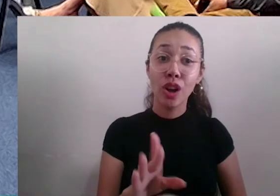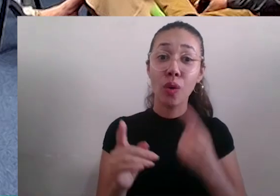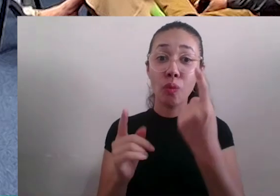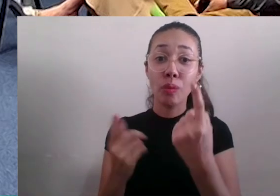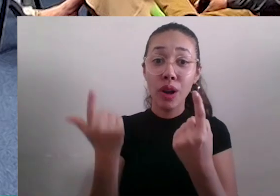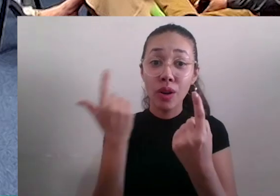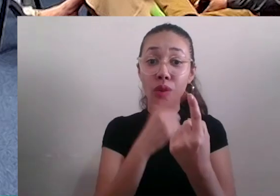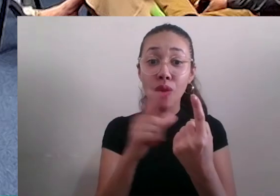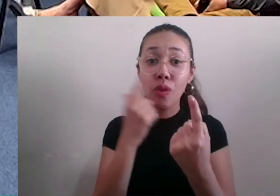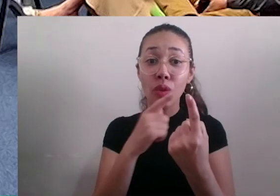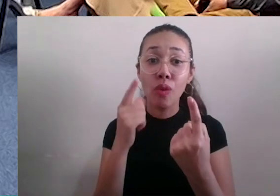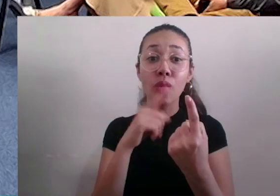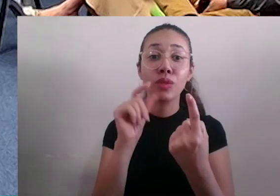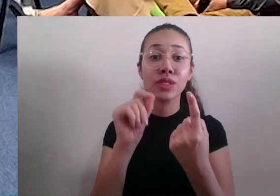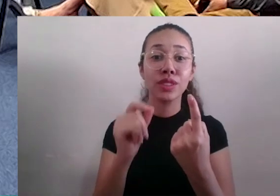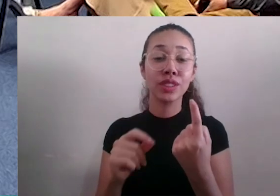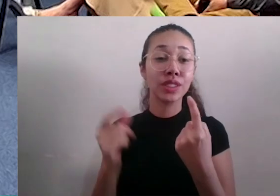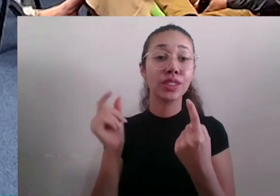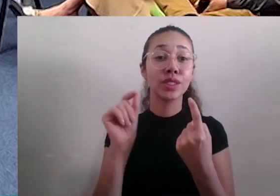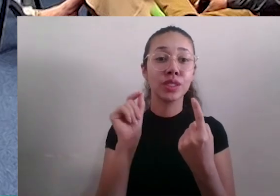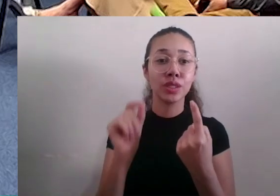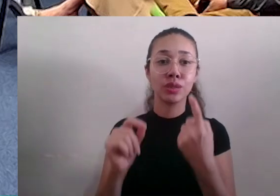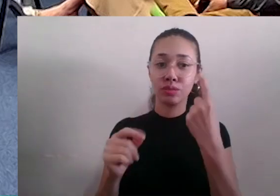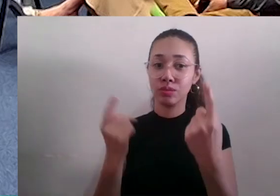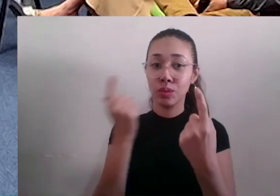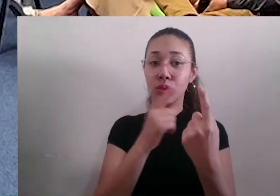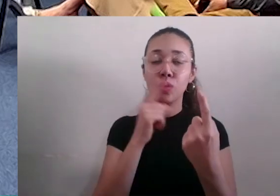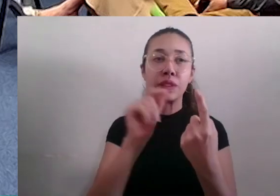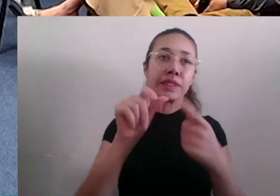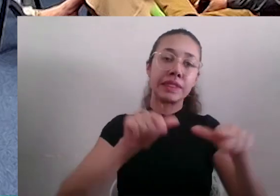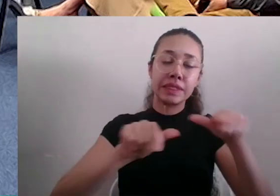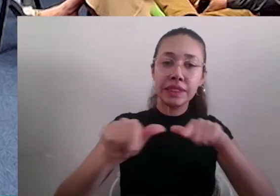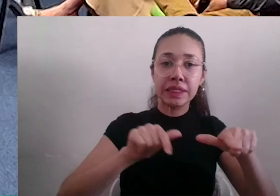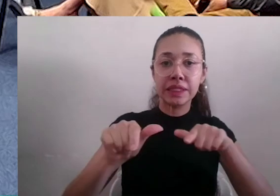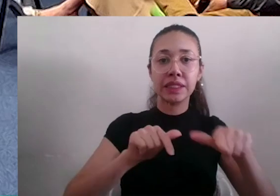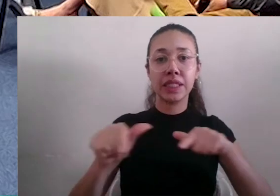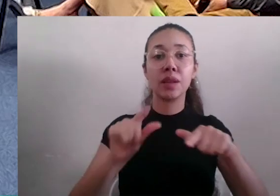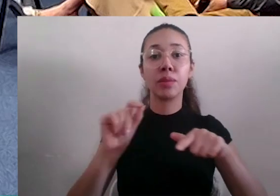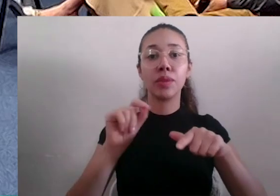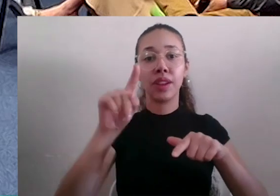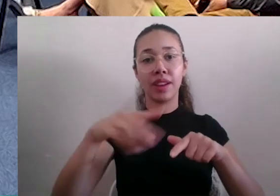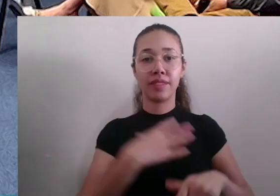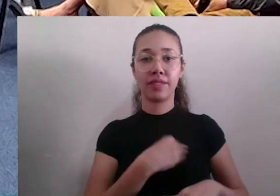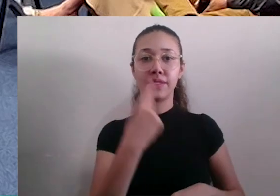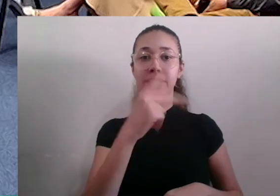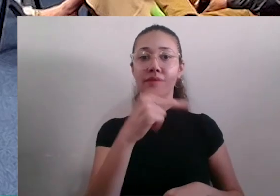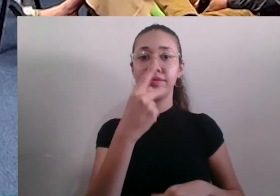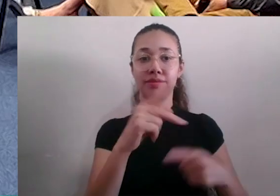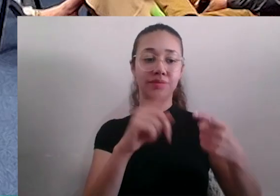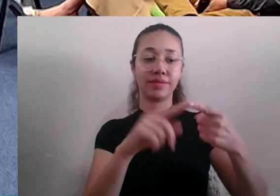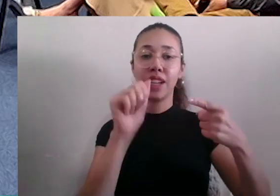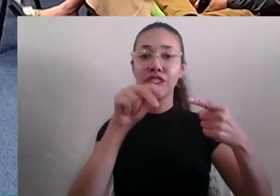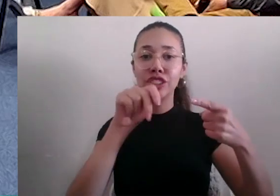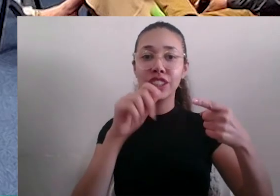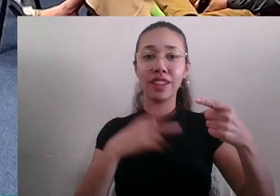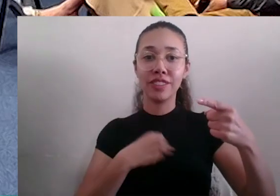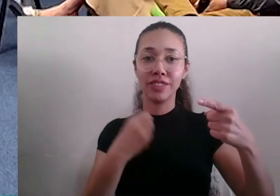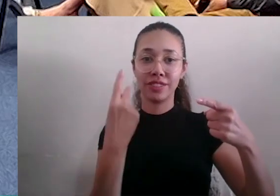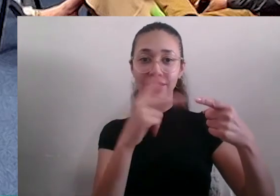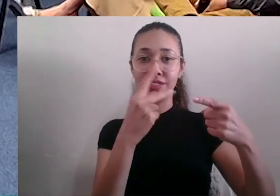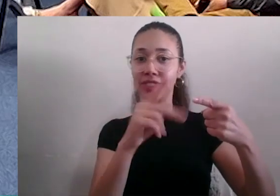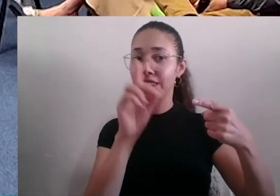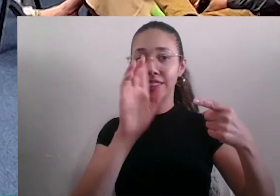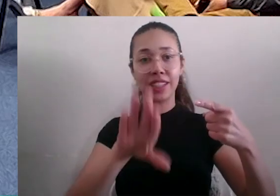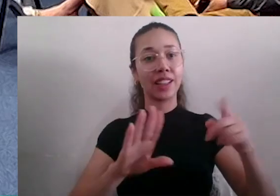ou e ter uma vida e enfim ter uma vida uma profissão e famil e tal foi a filha dela o resto da família acabou a família foi